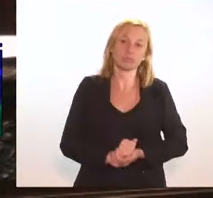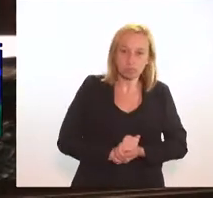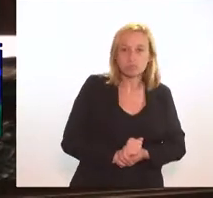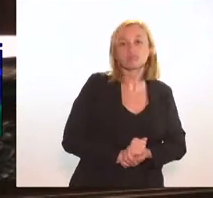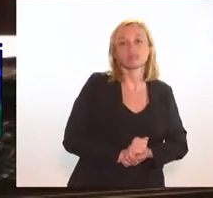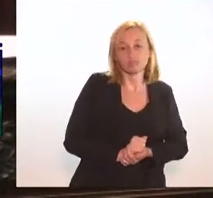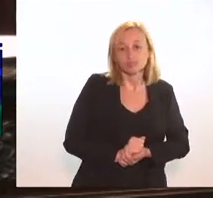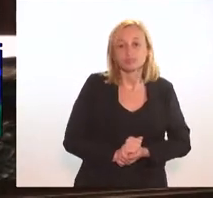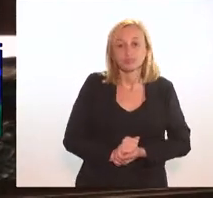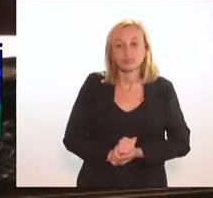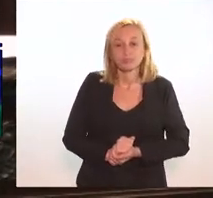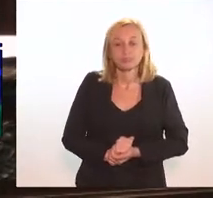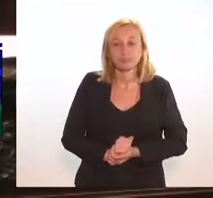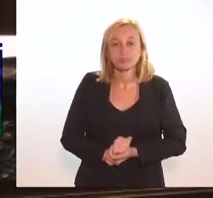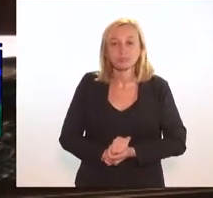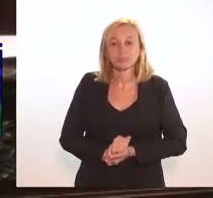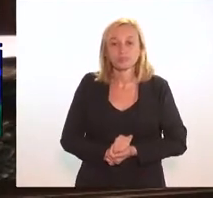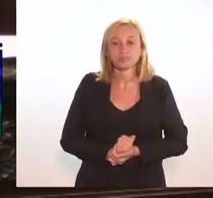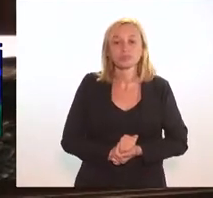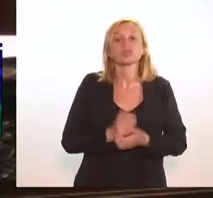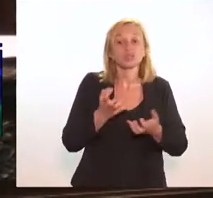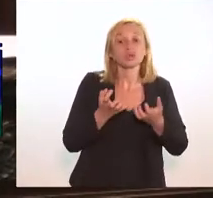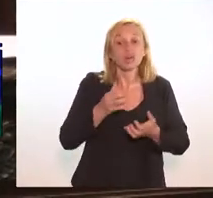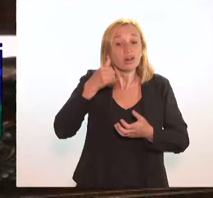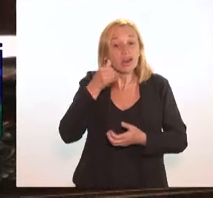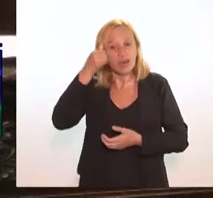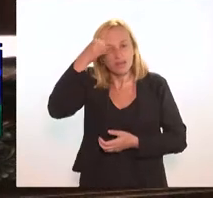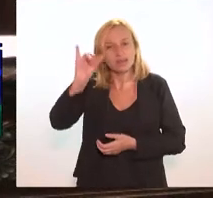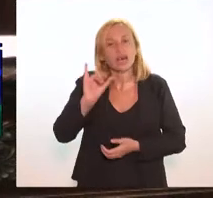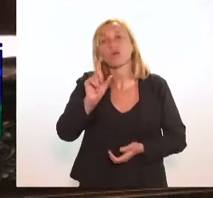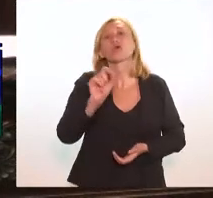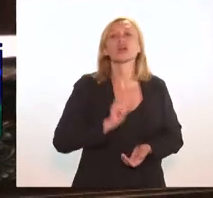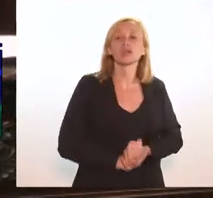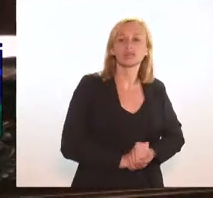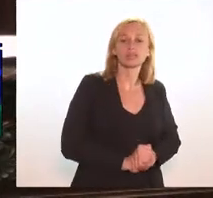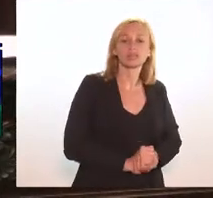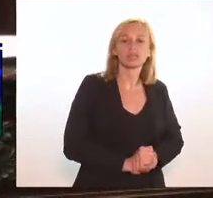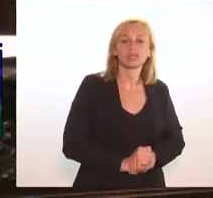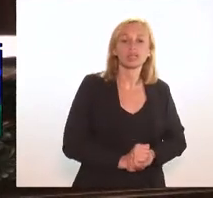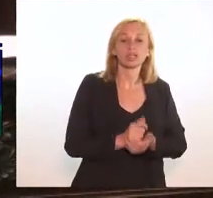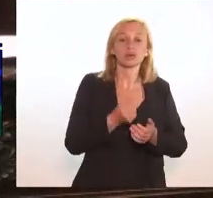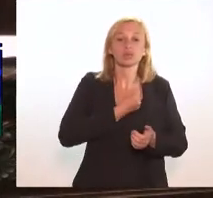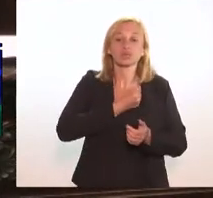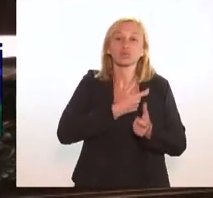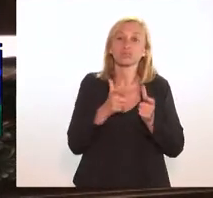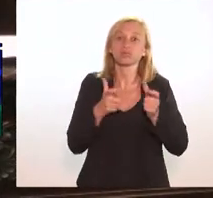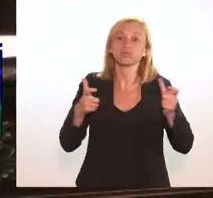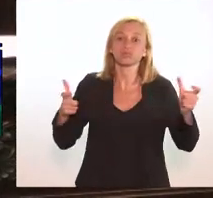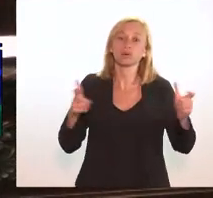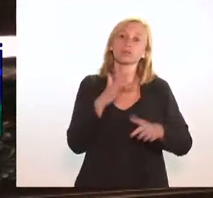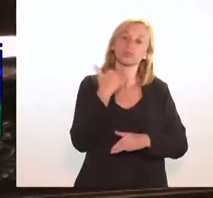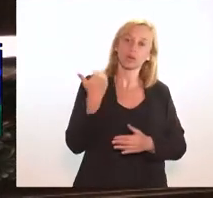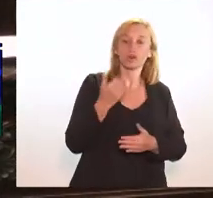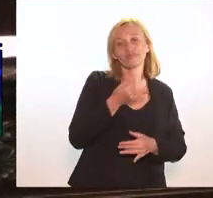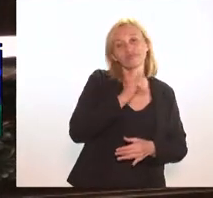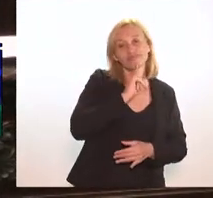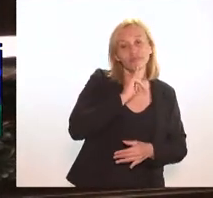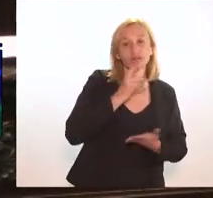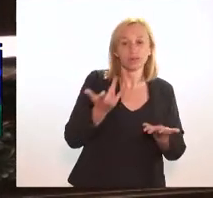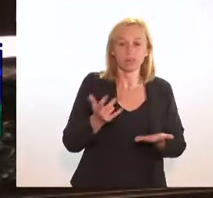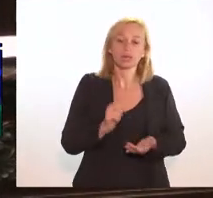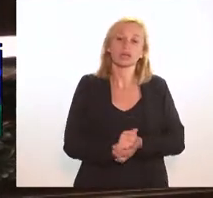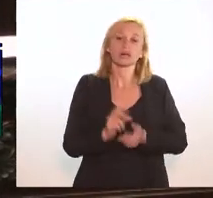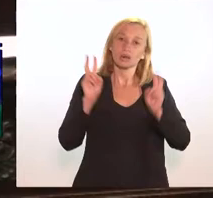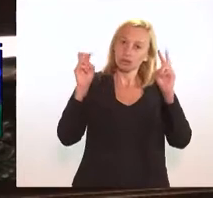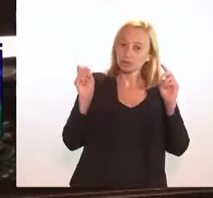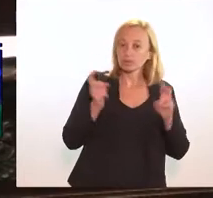mortes. O que eu quero evitar é que isso aumente. Infelizmente, como a